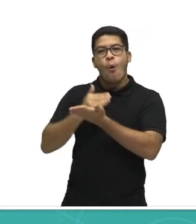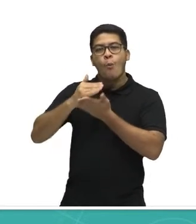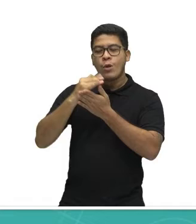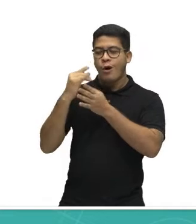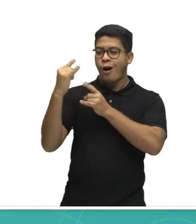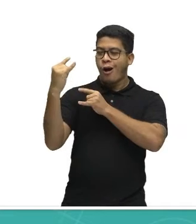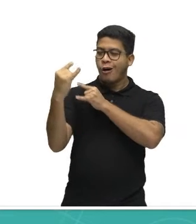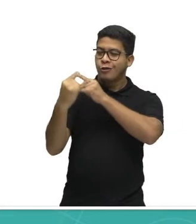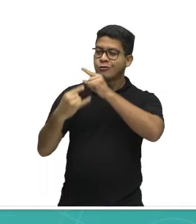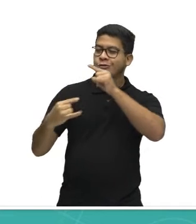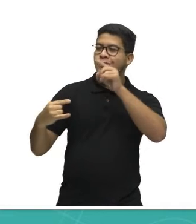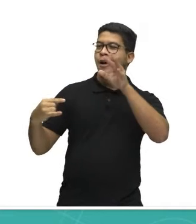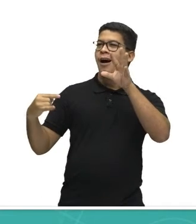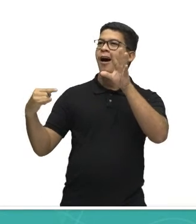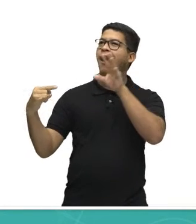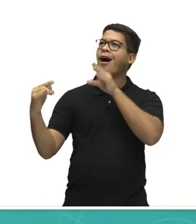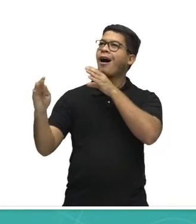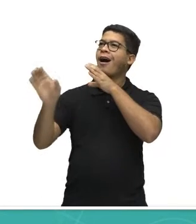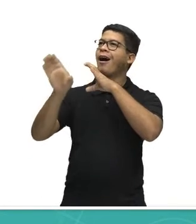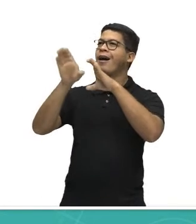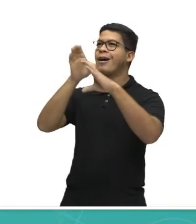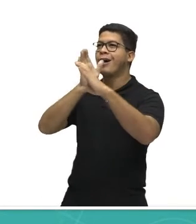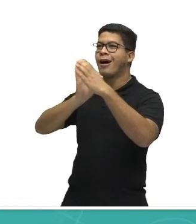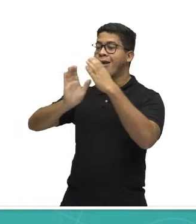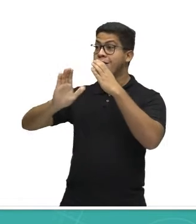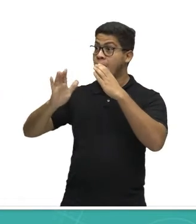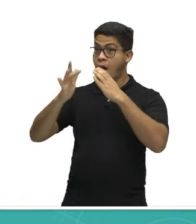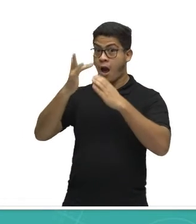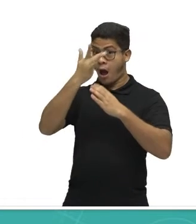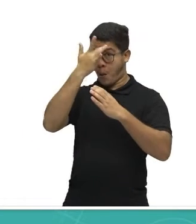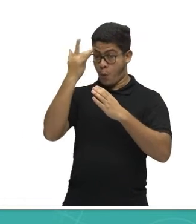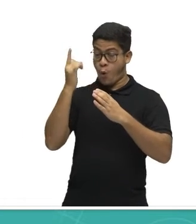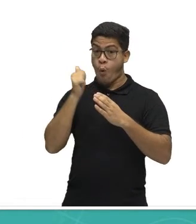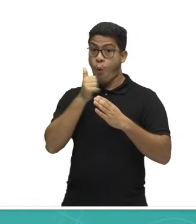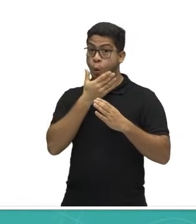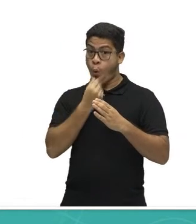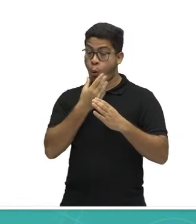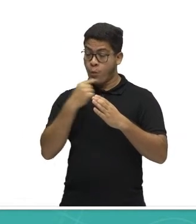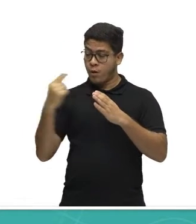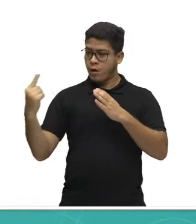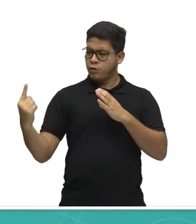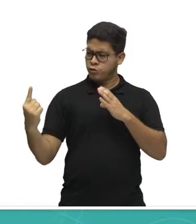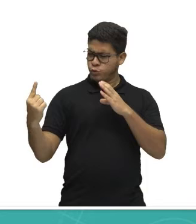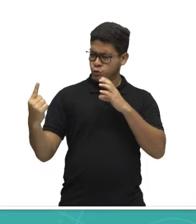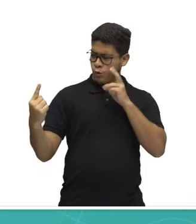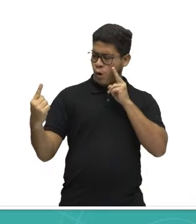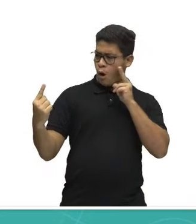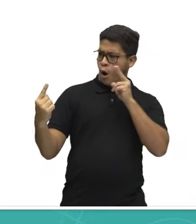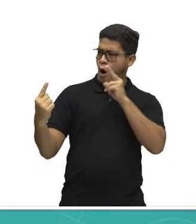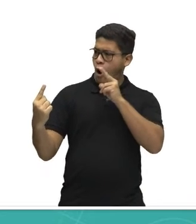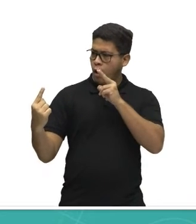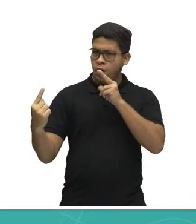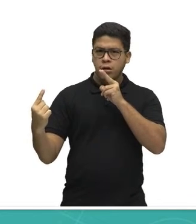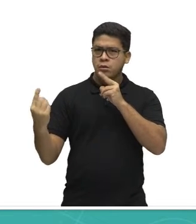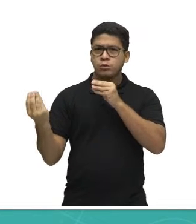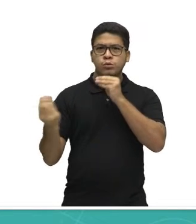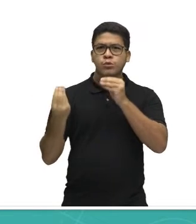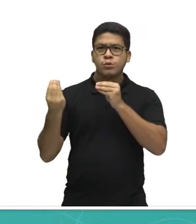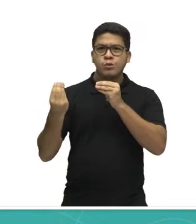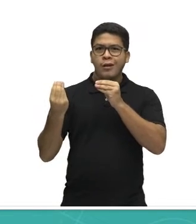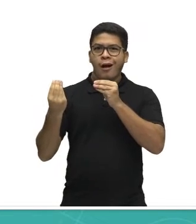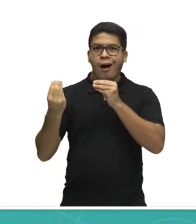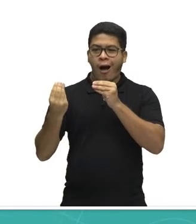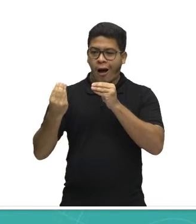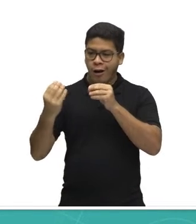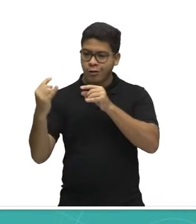canto. E ela, através de seus cantos, os homens ficam encantados, vão ao rio, mergulham e acabam